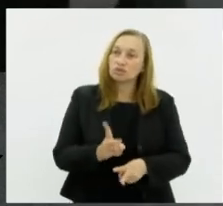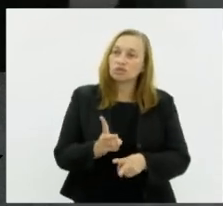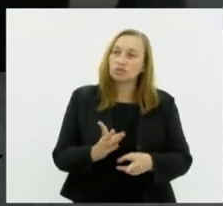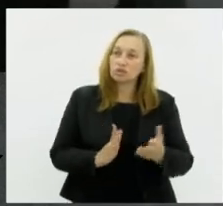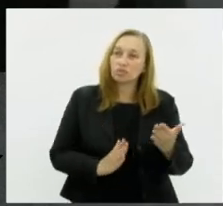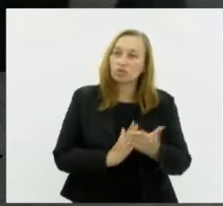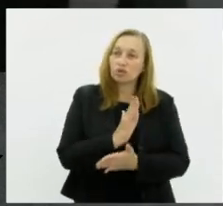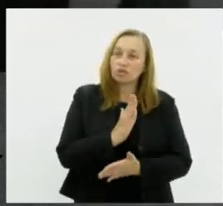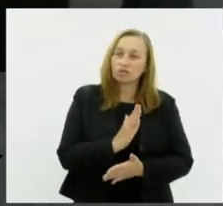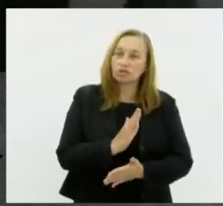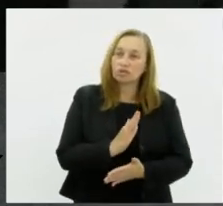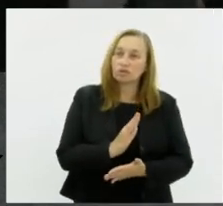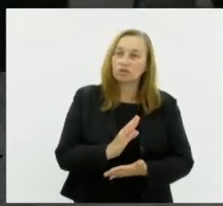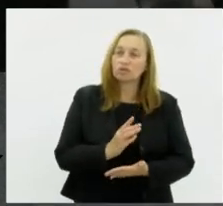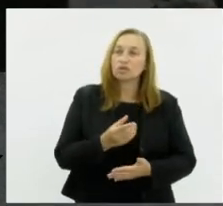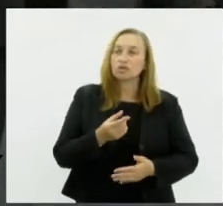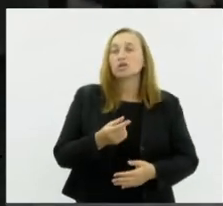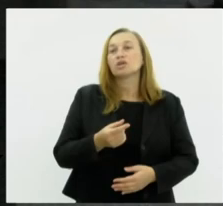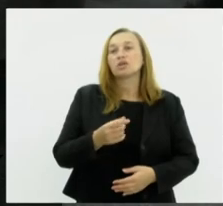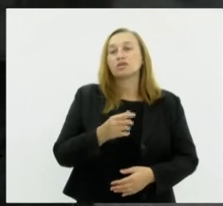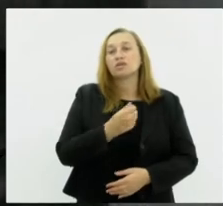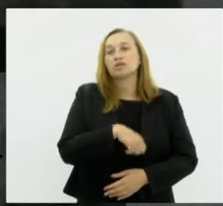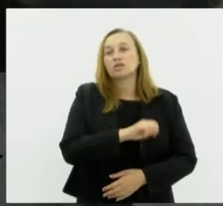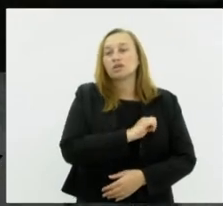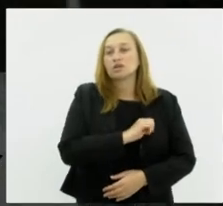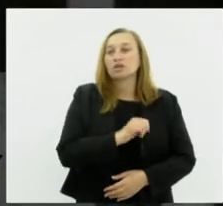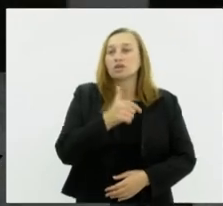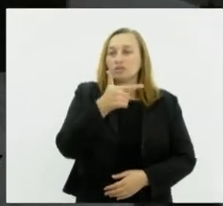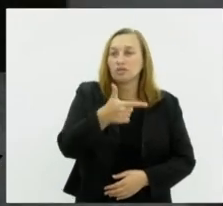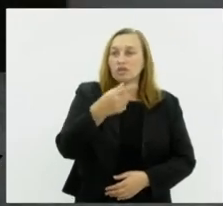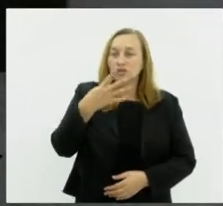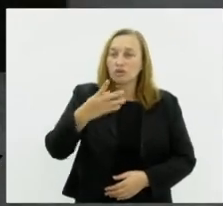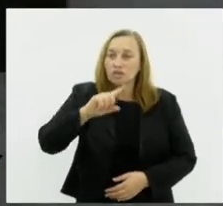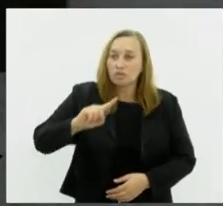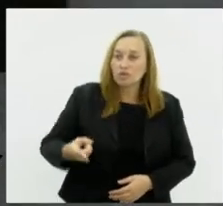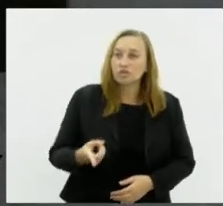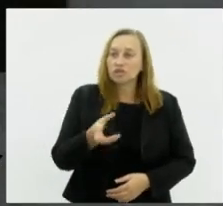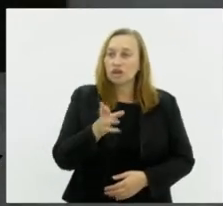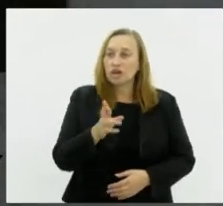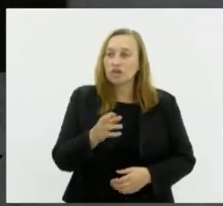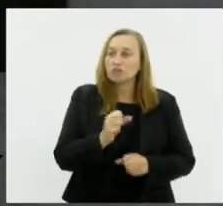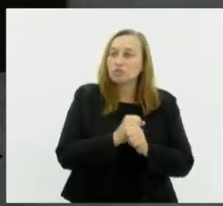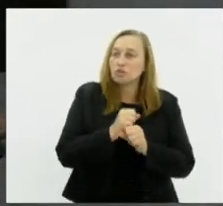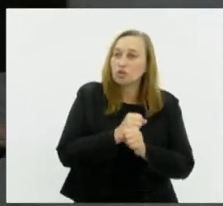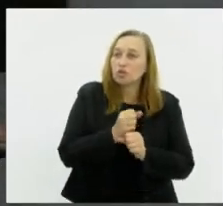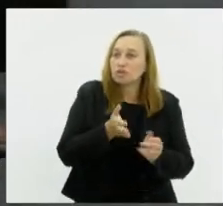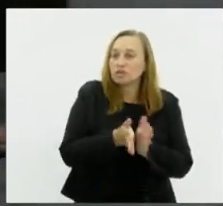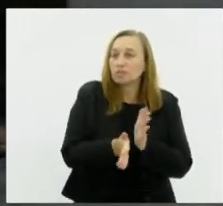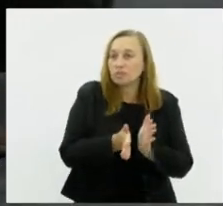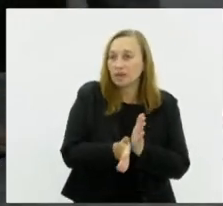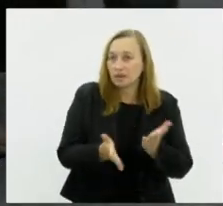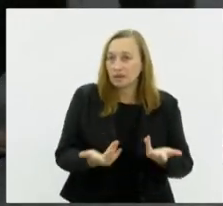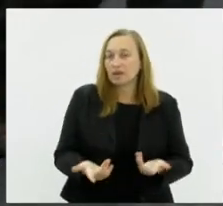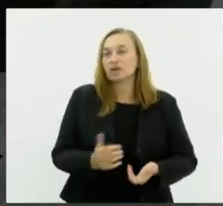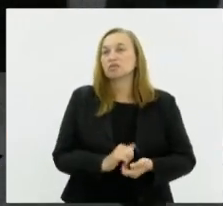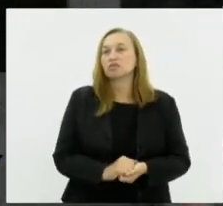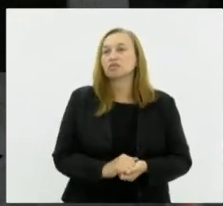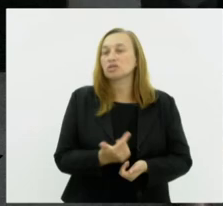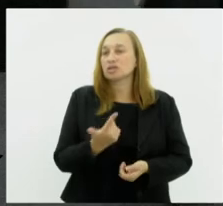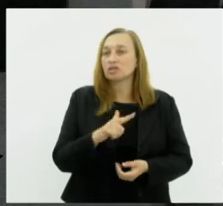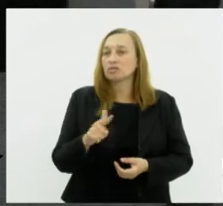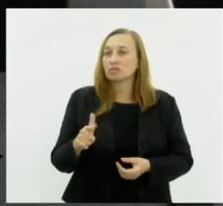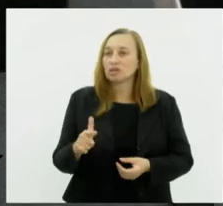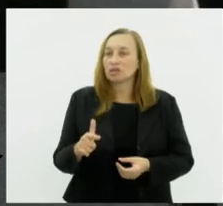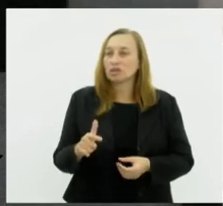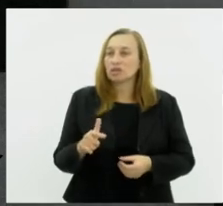aprovação desses subsídios fiscais, porque são 24 bilhões de reais por ano de perda de receita que não estão se